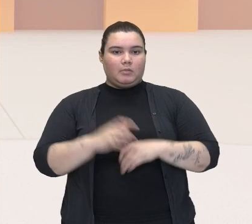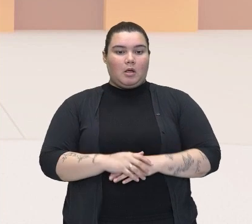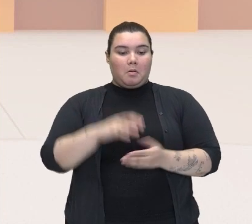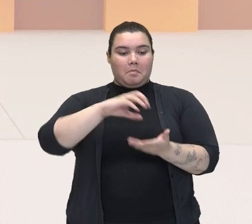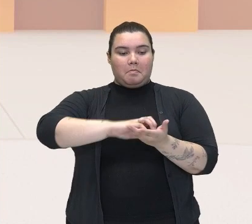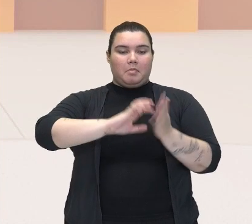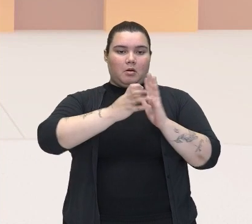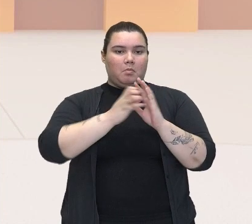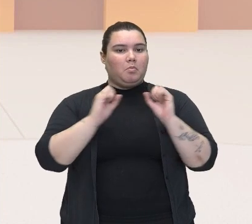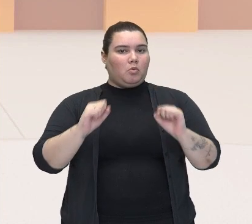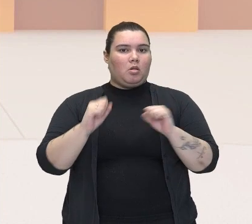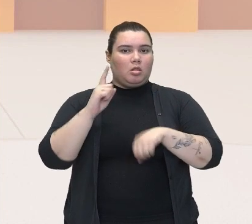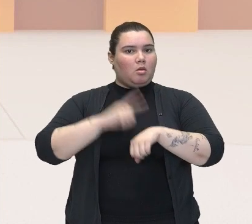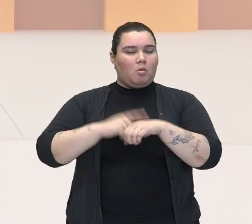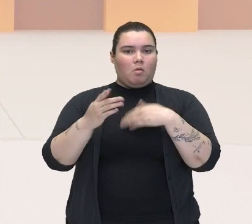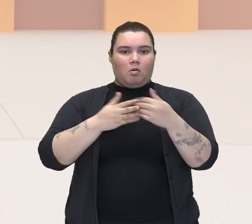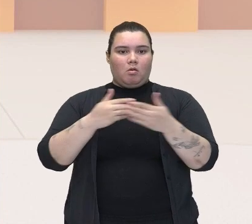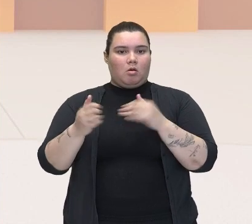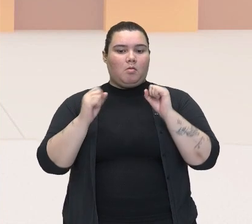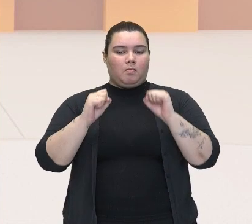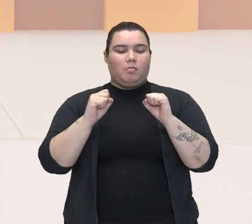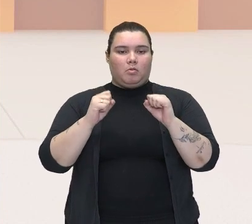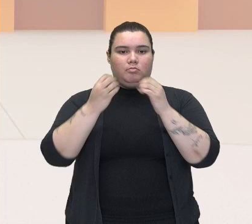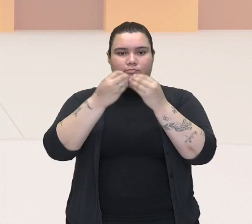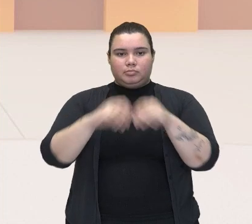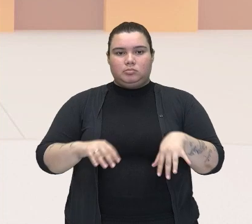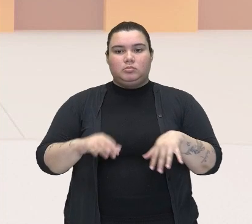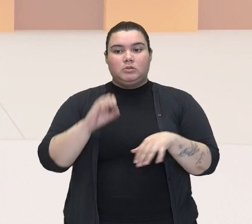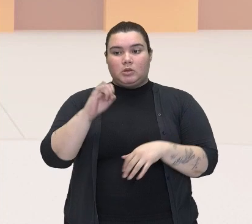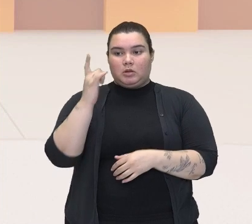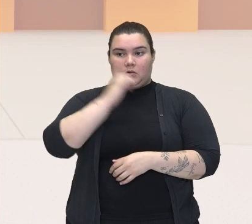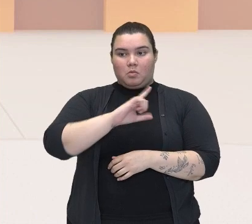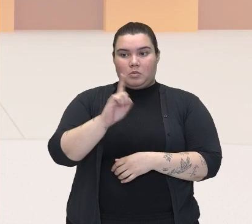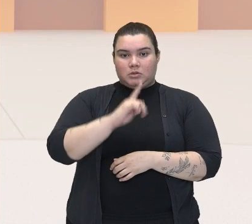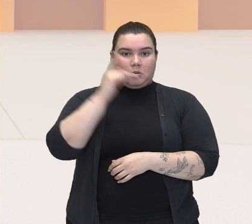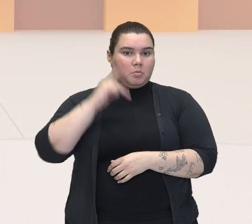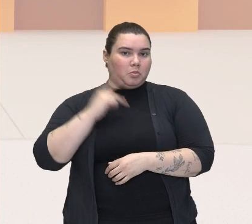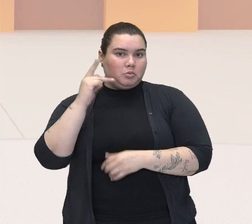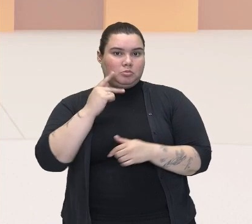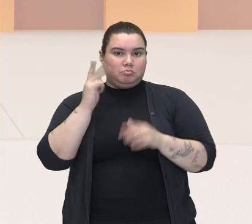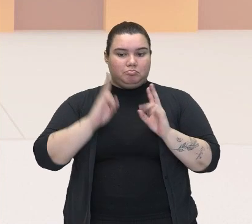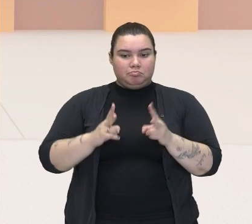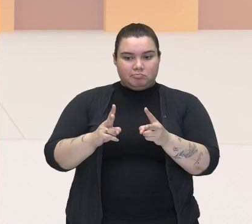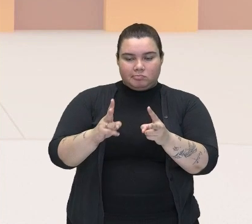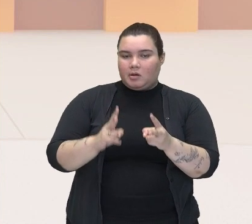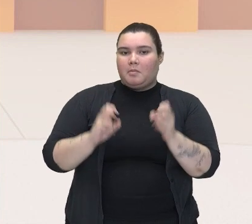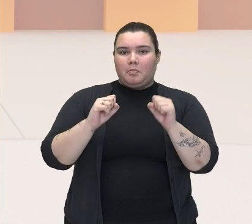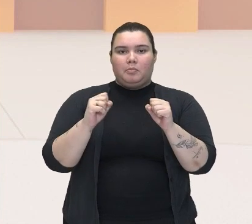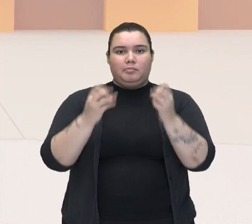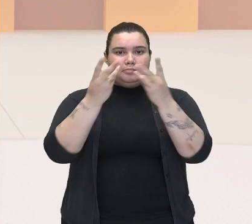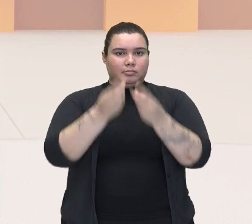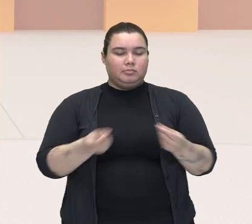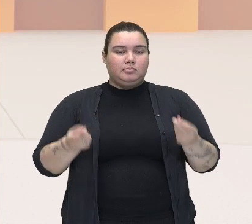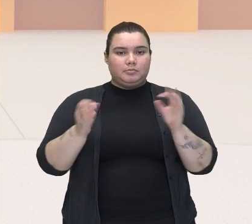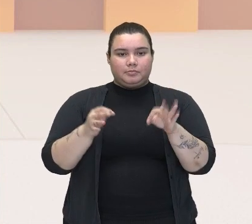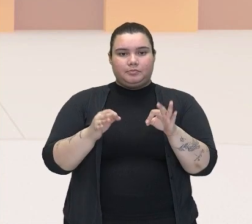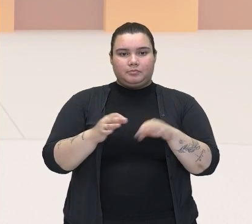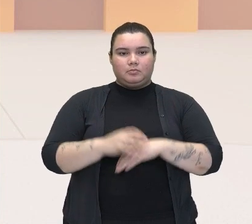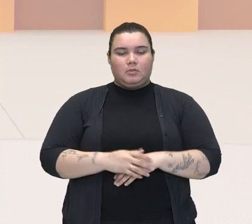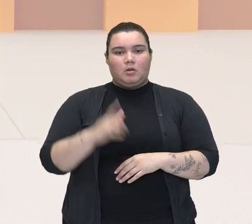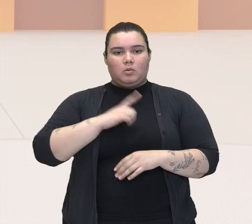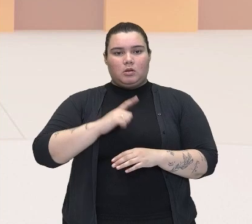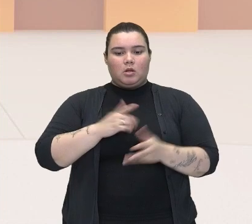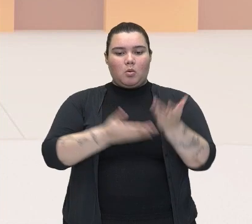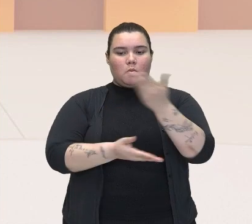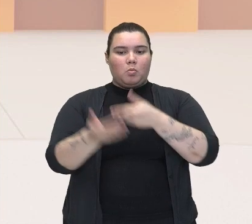pode cair a qualquer momento, desde que ele não tenha sustentabilidade política, né? Então, no parlamentarismo, há essa troca